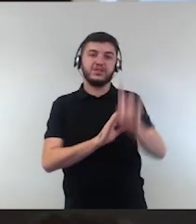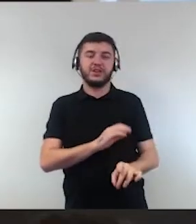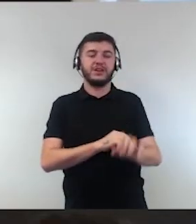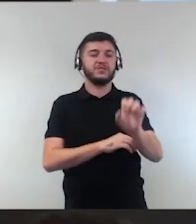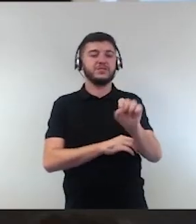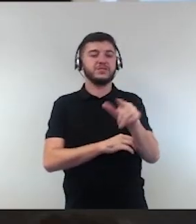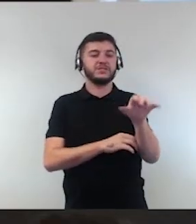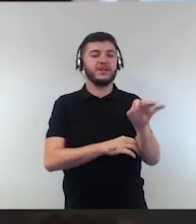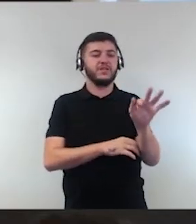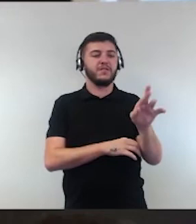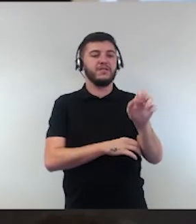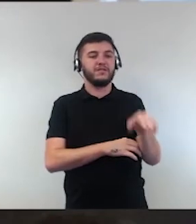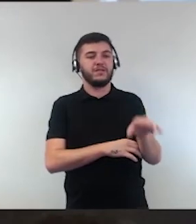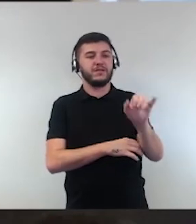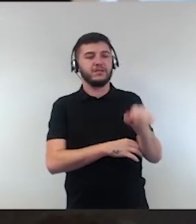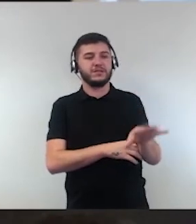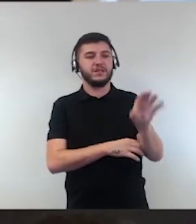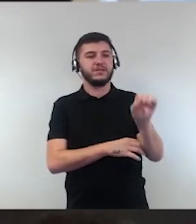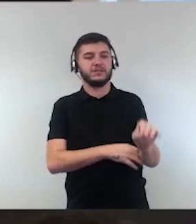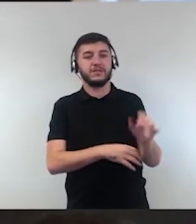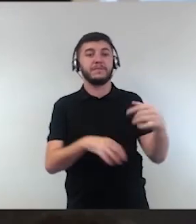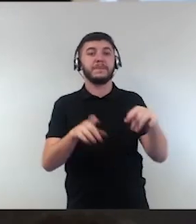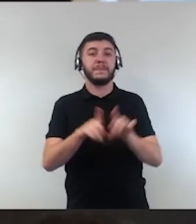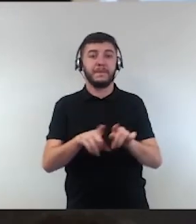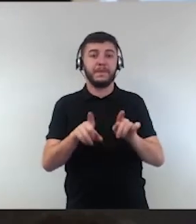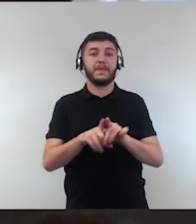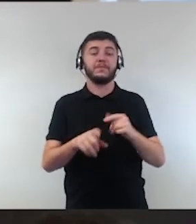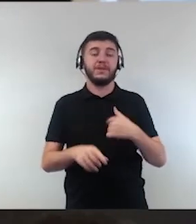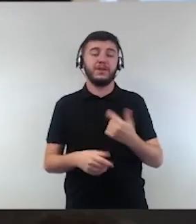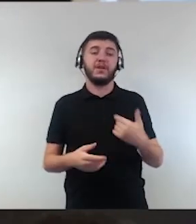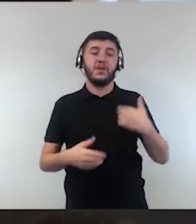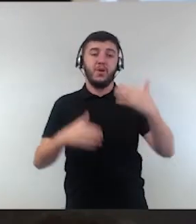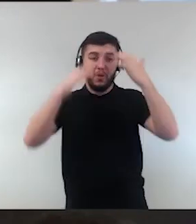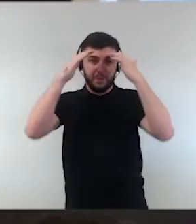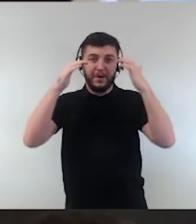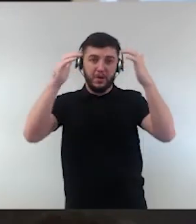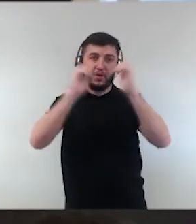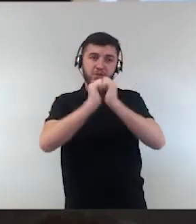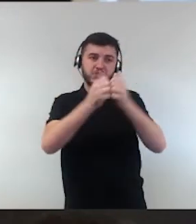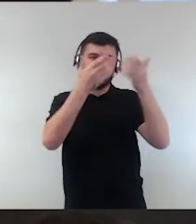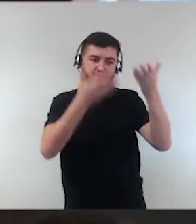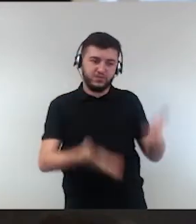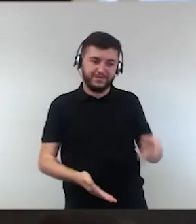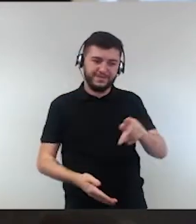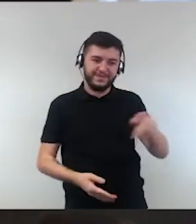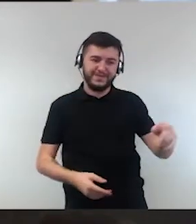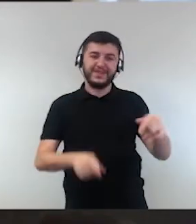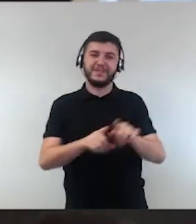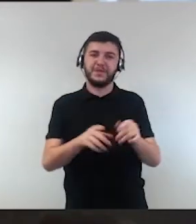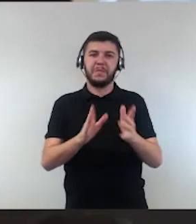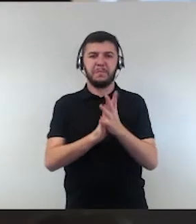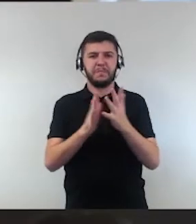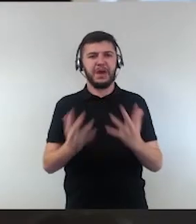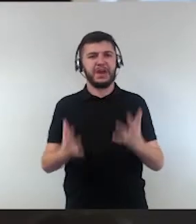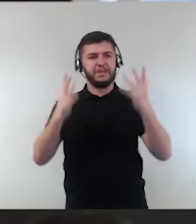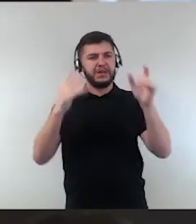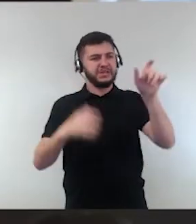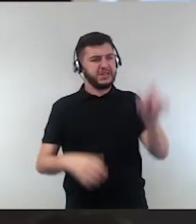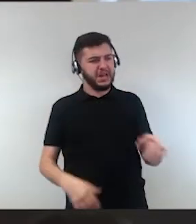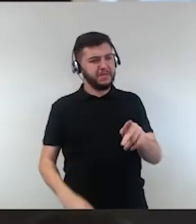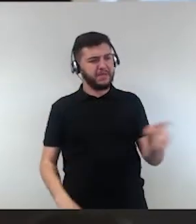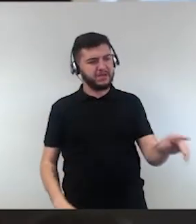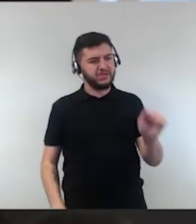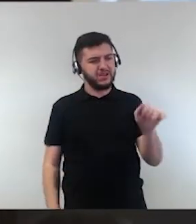estar aqui com um professor. Também queria parabenizar a doutora Andréa pelo belíssimo relato das